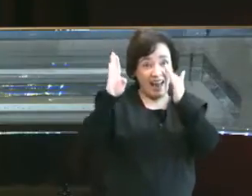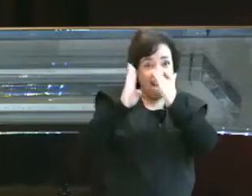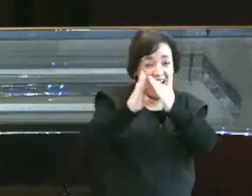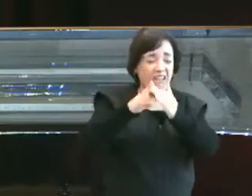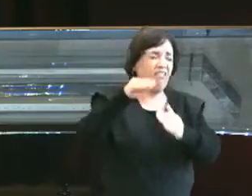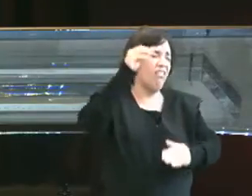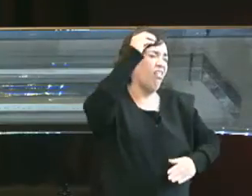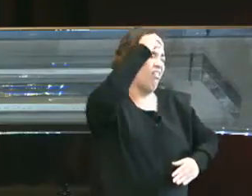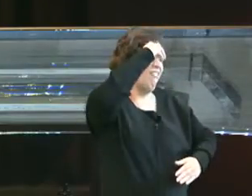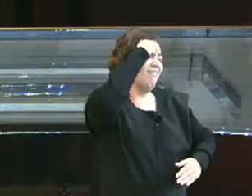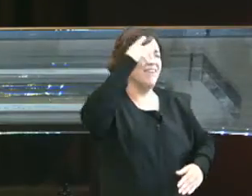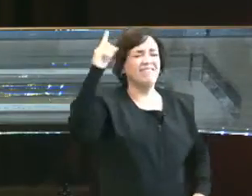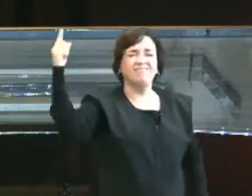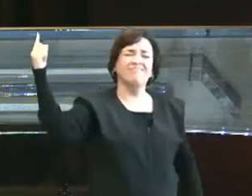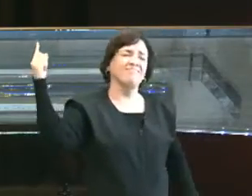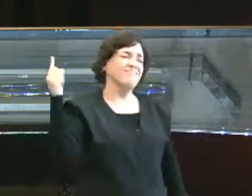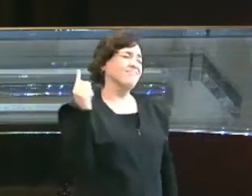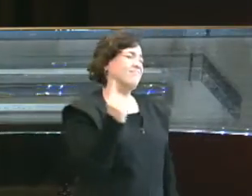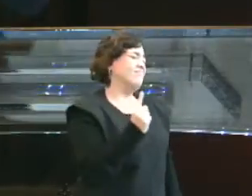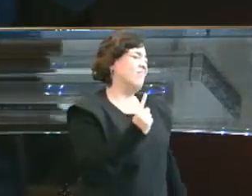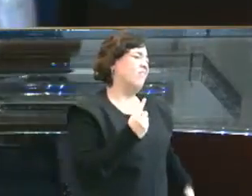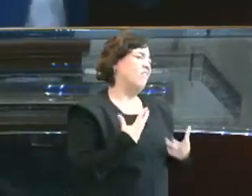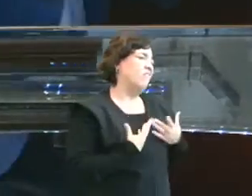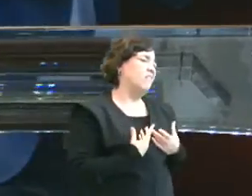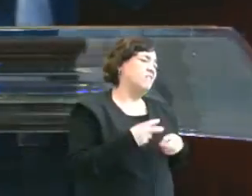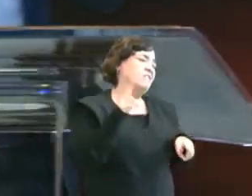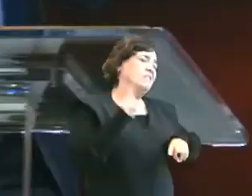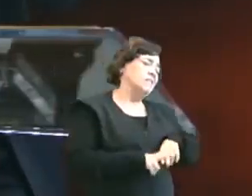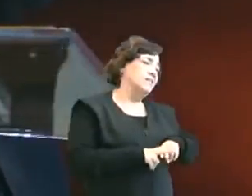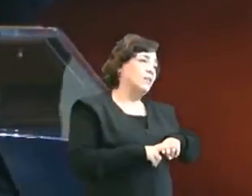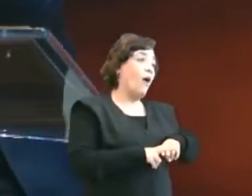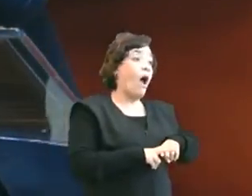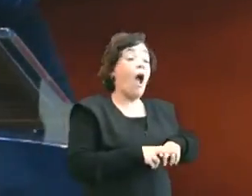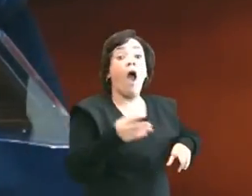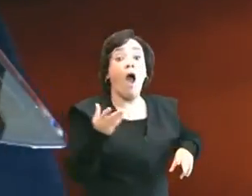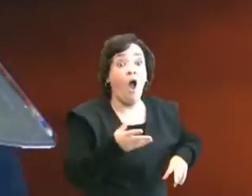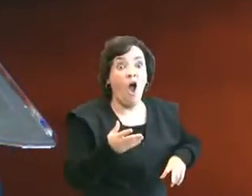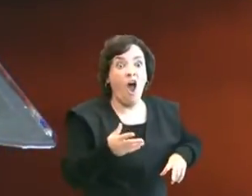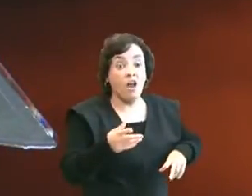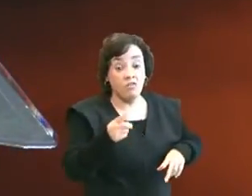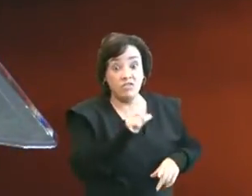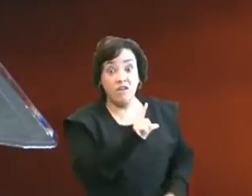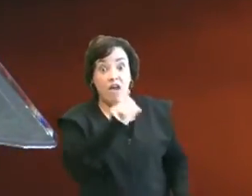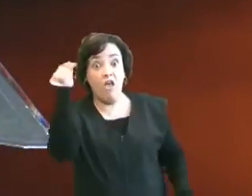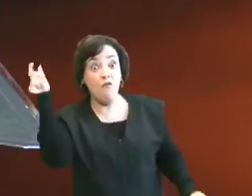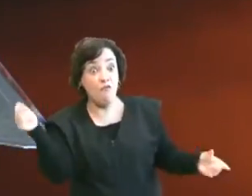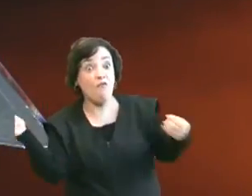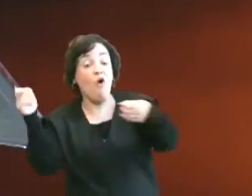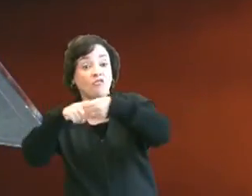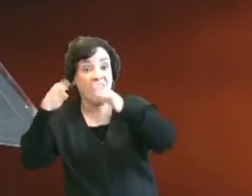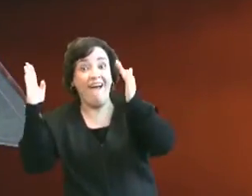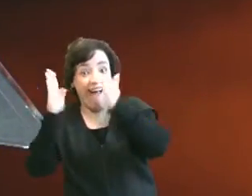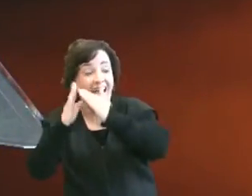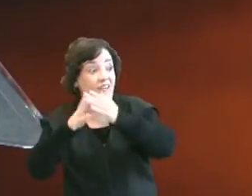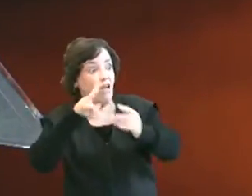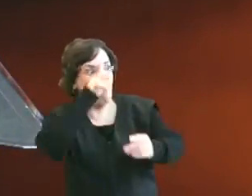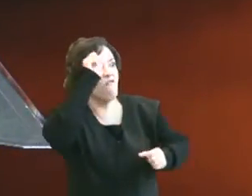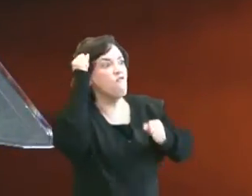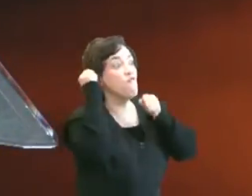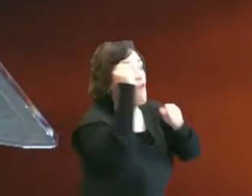aqui, você está ouvindo pela internet e não tem força para levantar da cama, mas hoje o vento vai